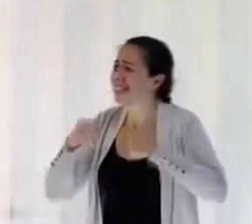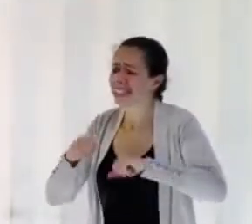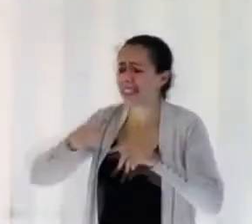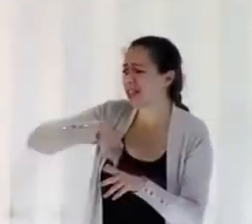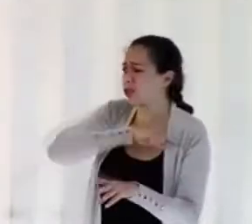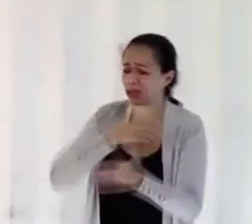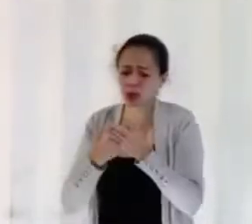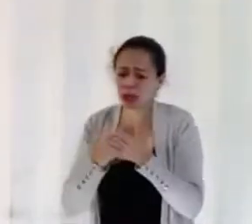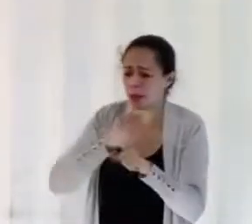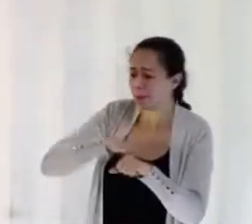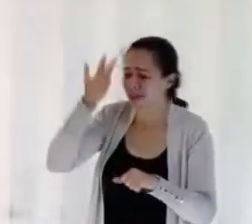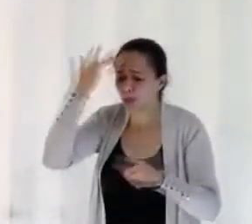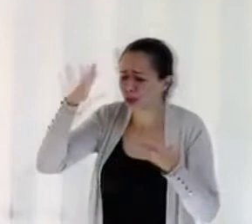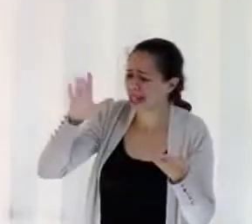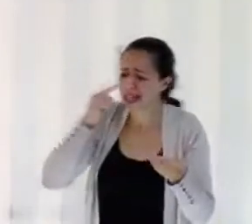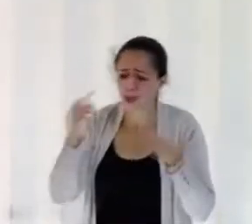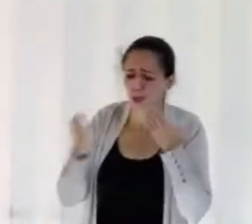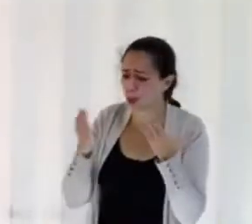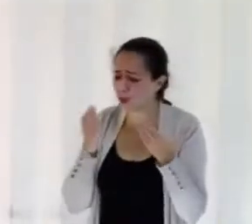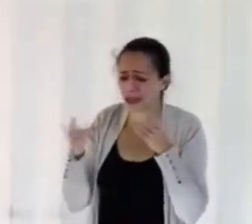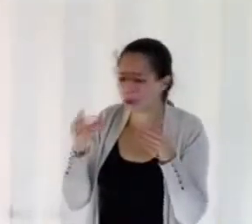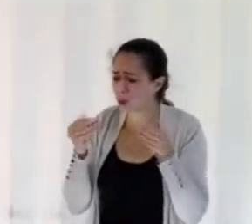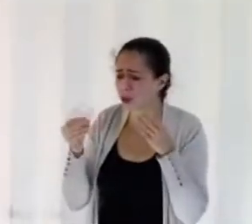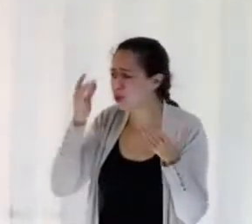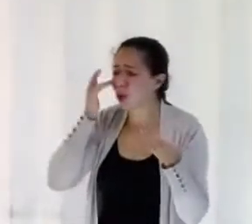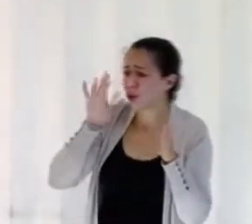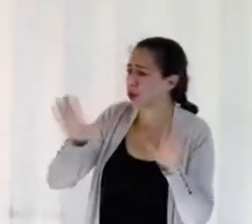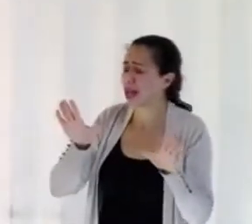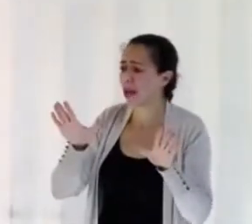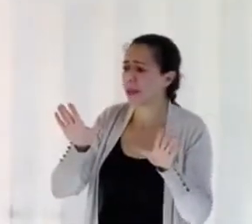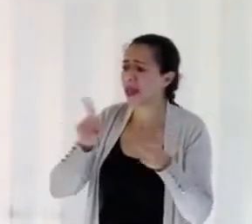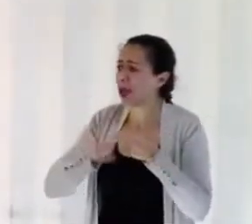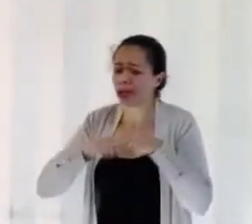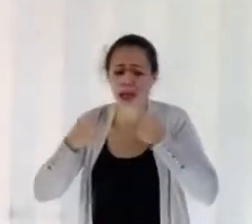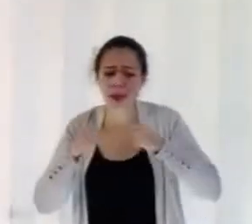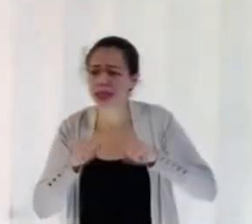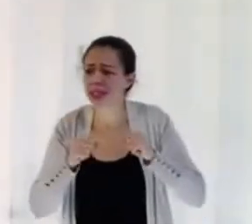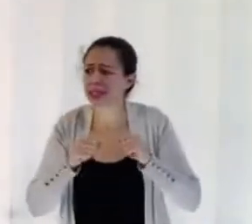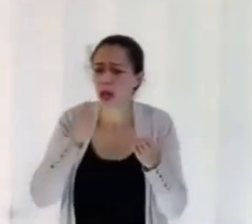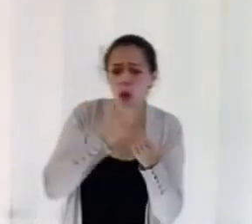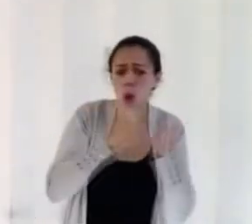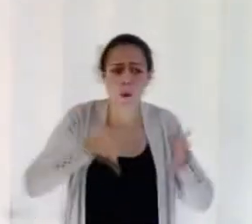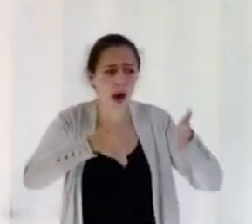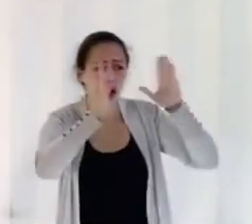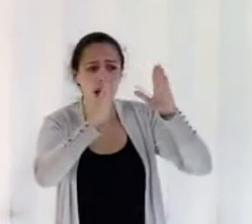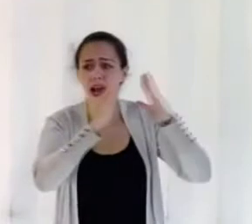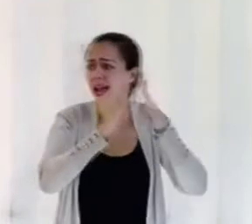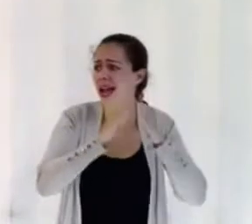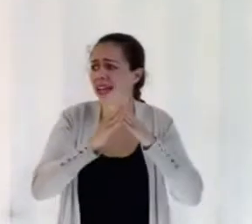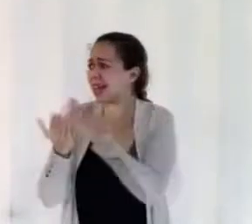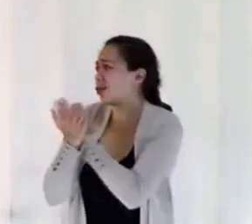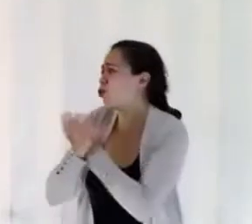preciso terminar algumas coisas, alguns planejamentos, talvez comprar um apartamento antes de casar. Pastor, me